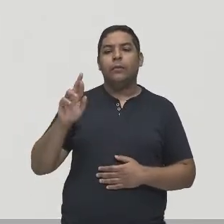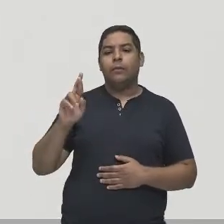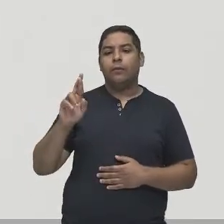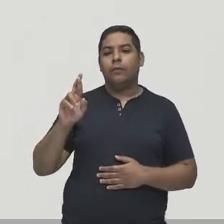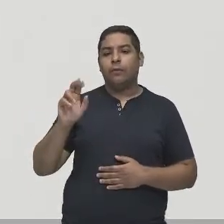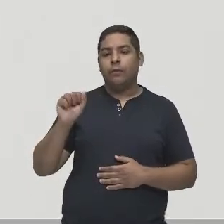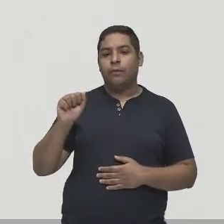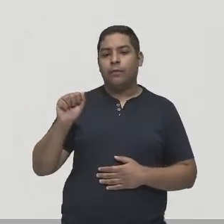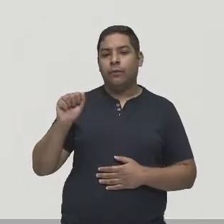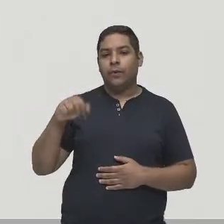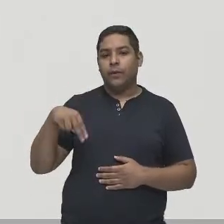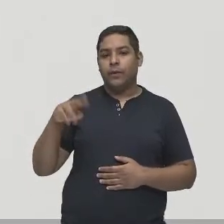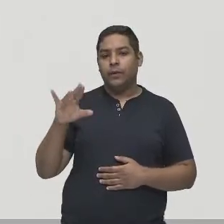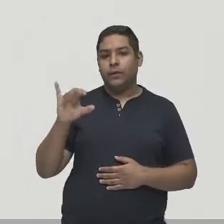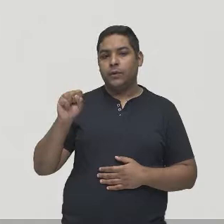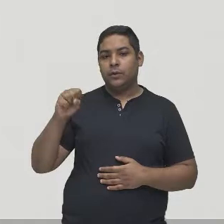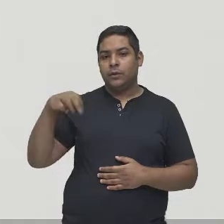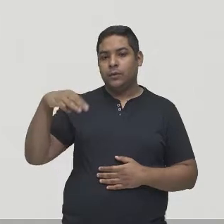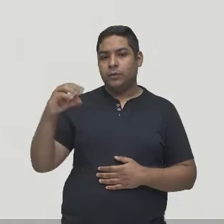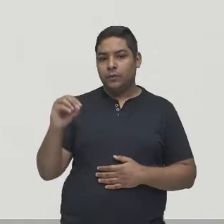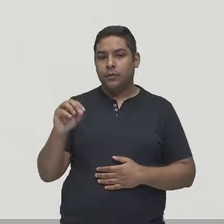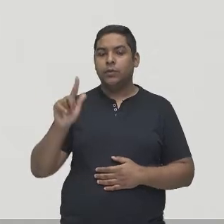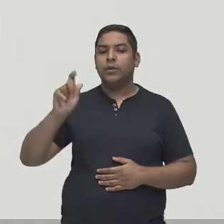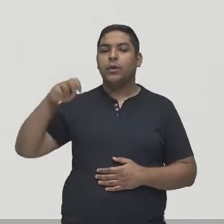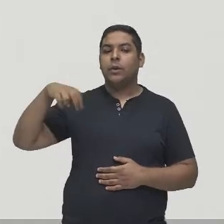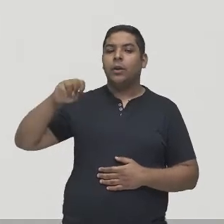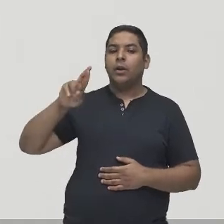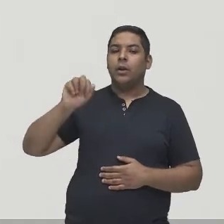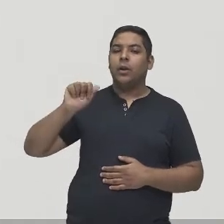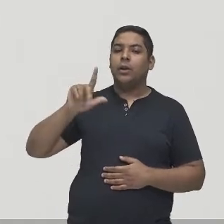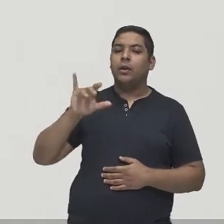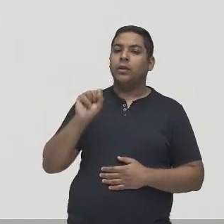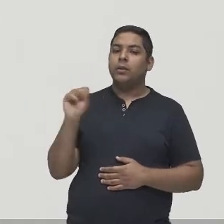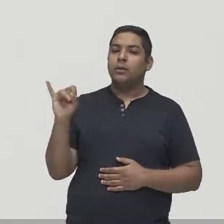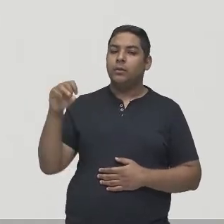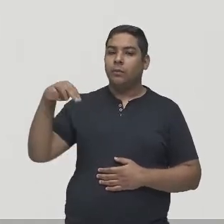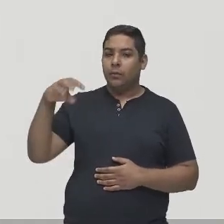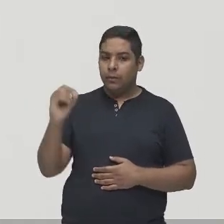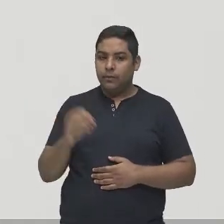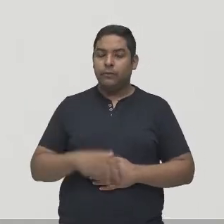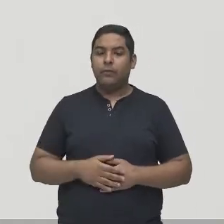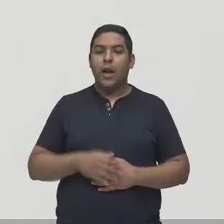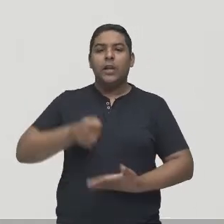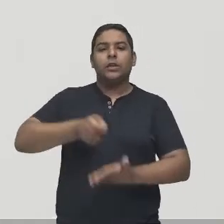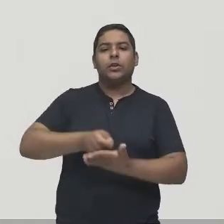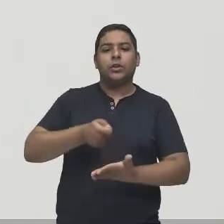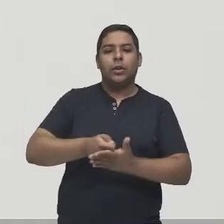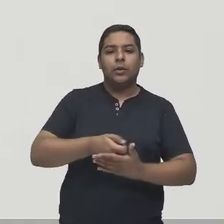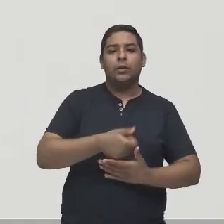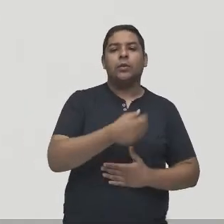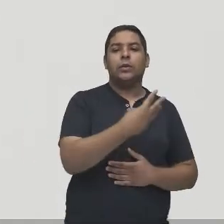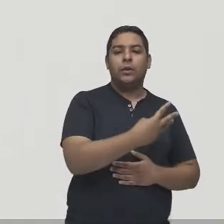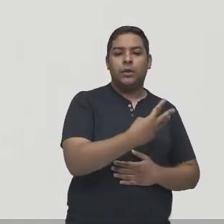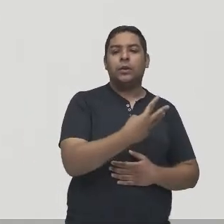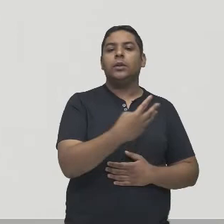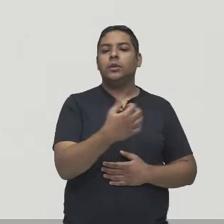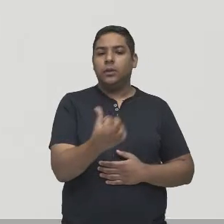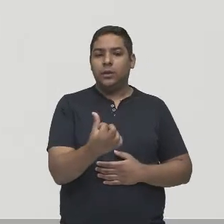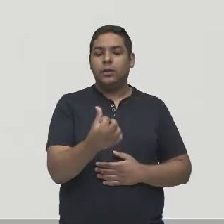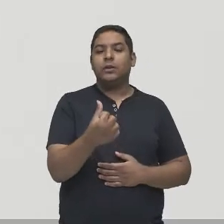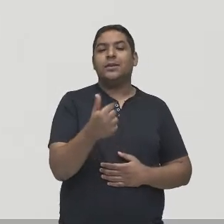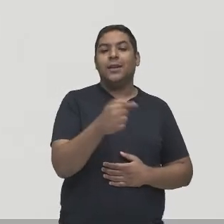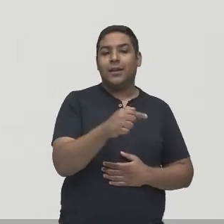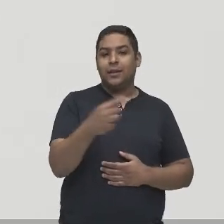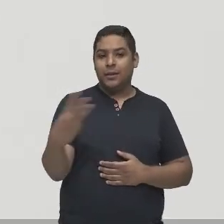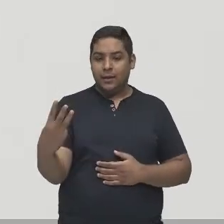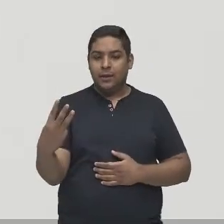mais conhecido como Generalíssimo Franco, foi um militar de carreira que foi o ditador da Espanha entre 36 e